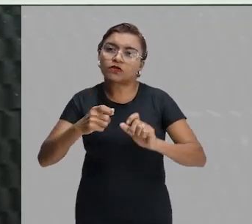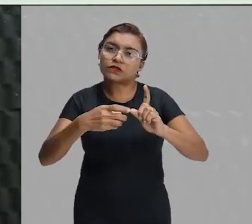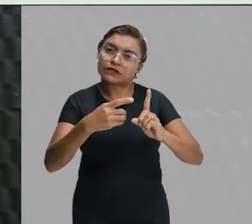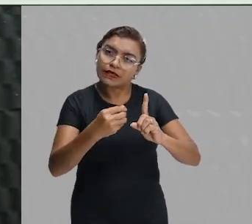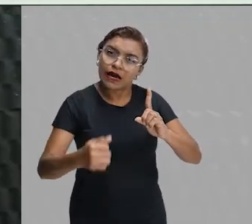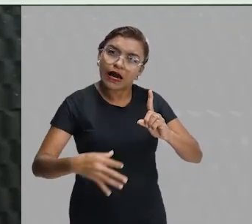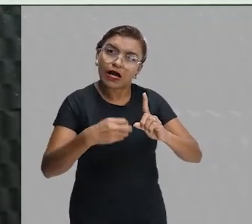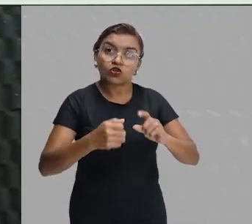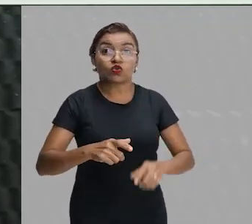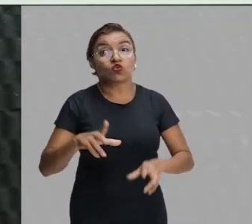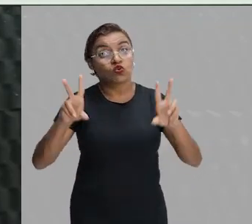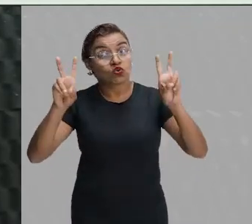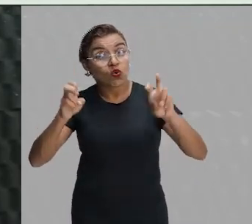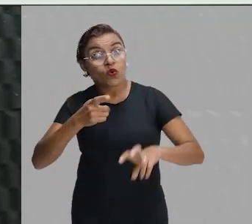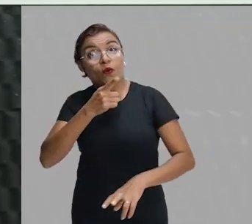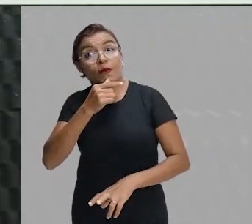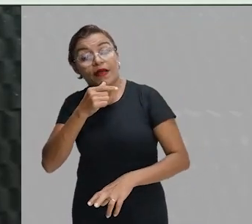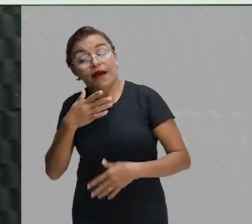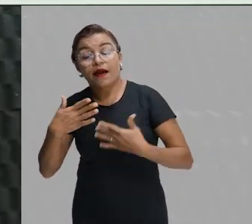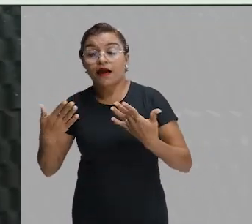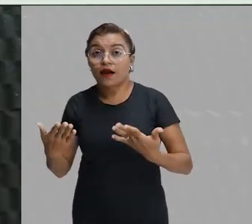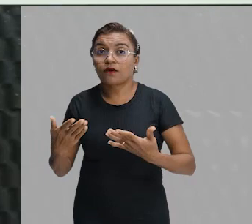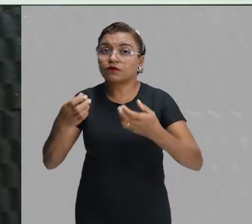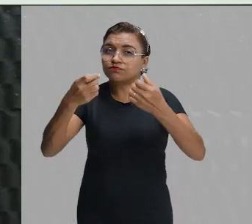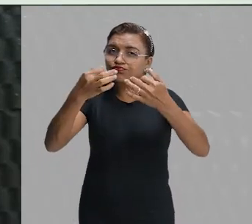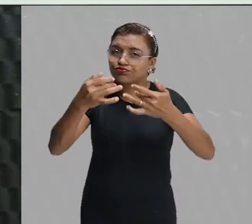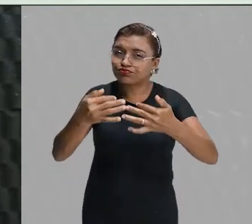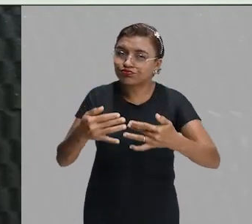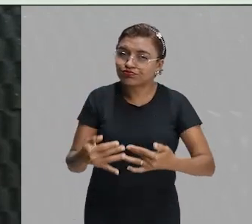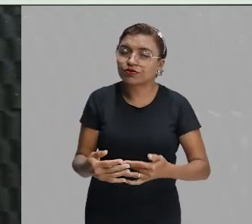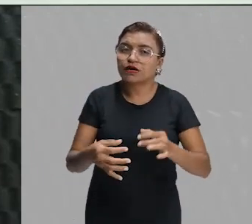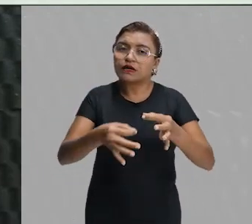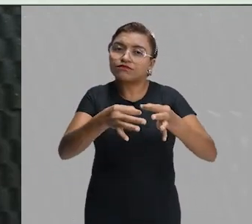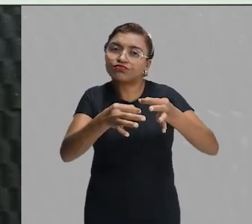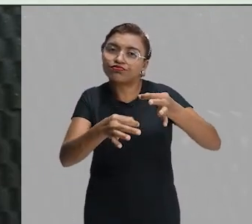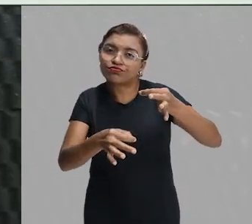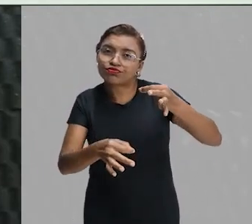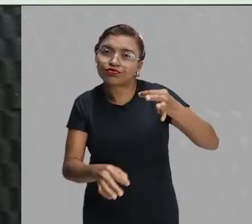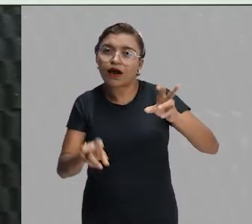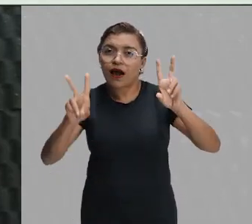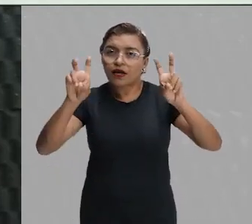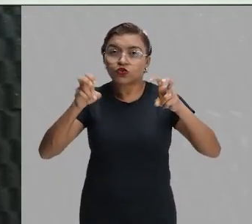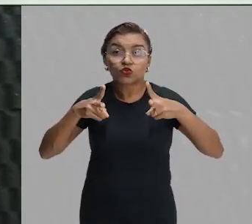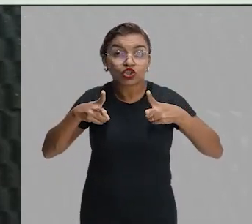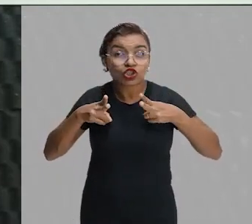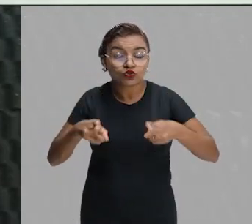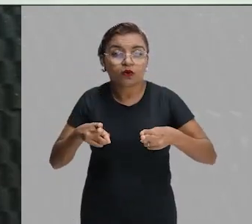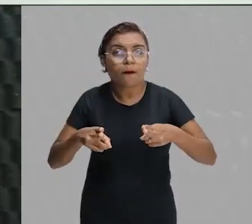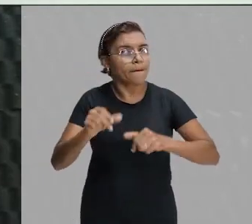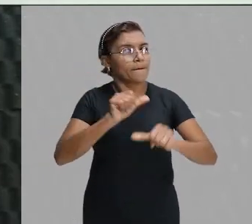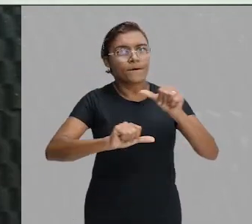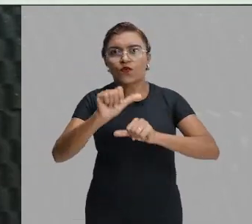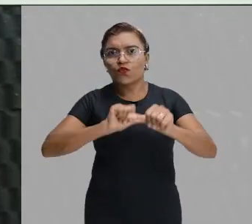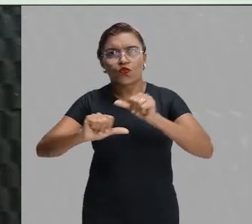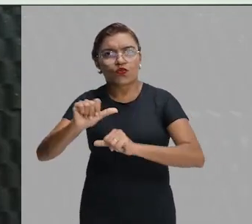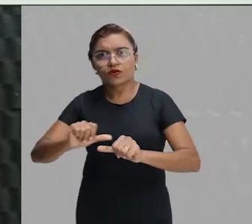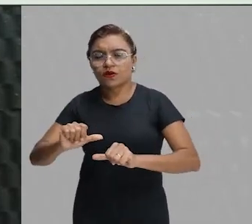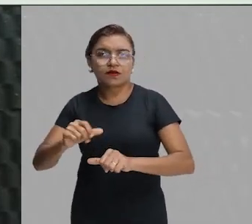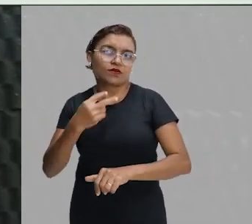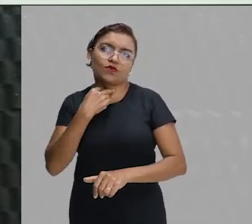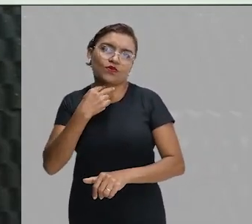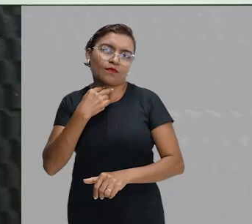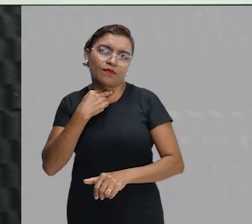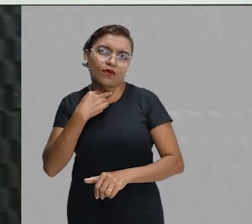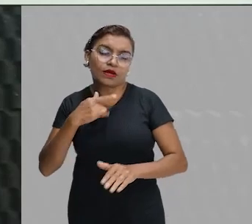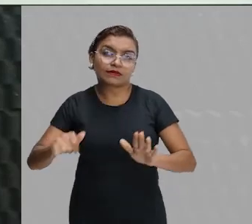eles, ou eu posso fazer perguntas a respeito dele, mas eu tenho de tratar este assunto o tempo inteiro. Eu não posso ficar mudando, ou eu quebro a identidade,